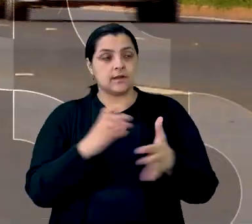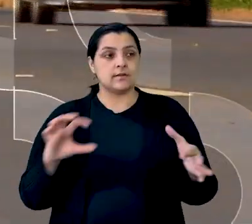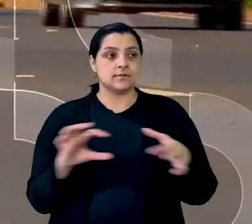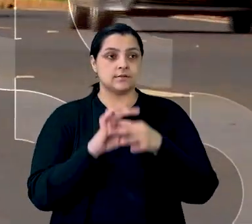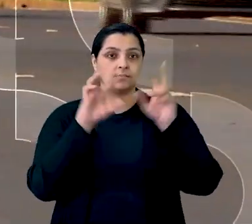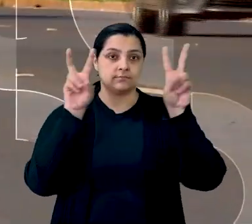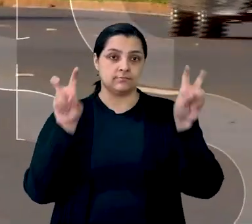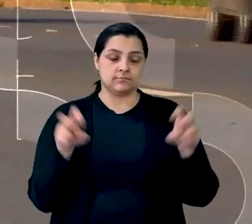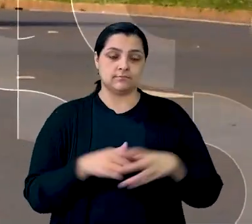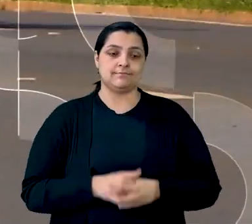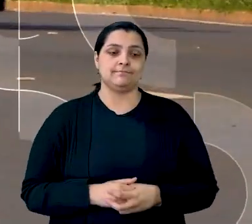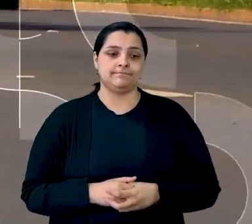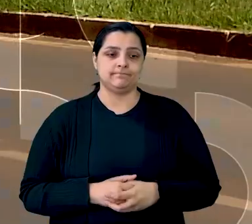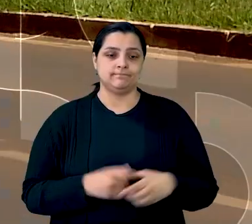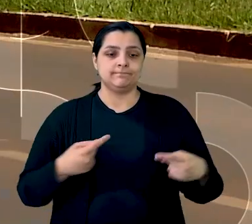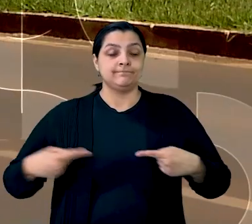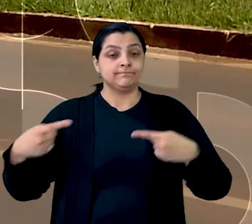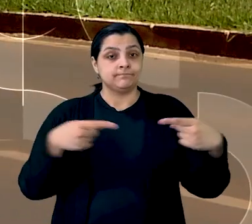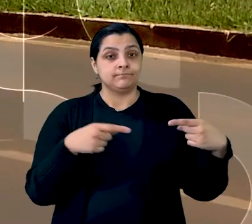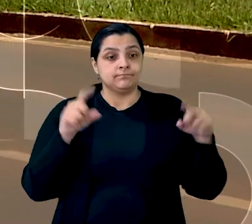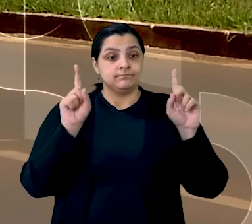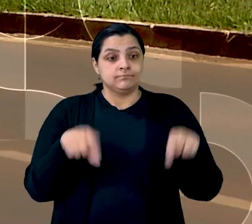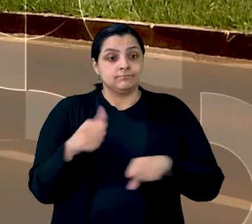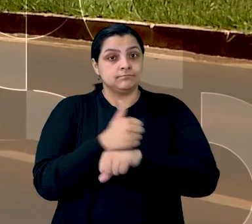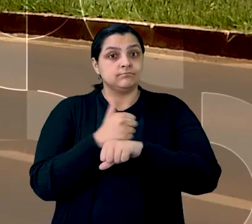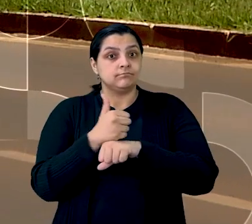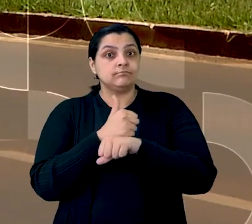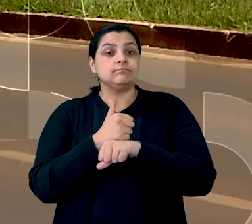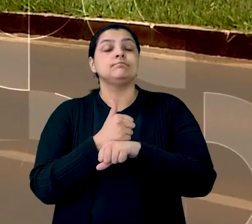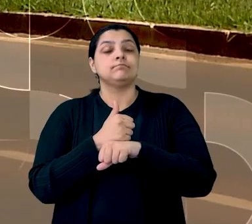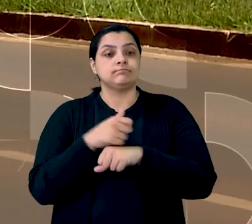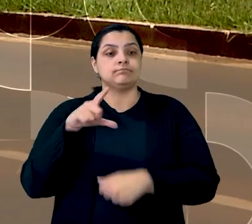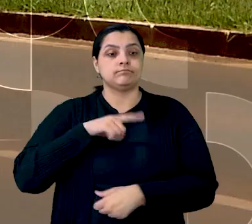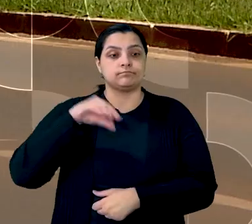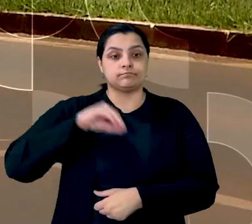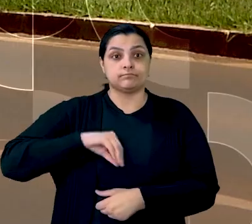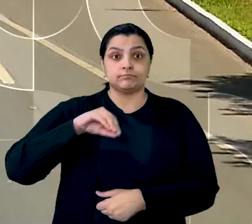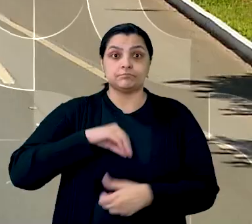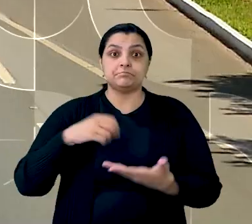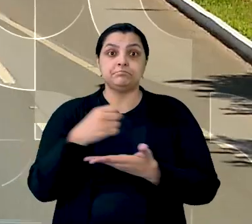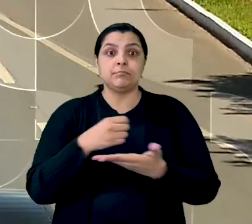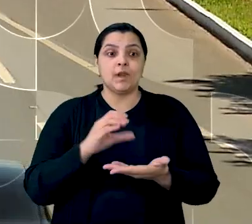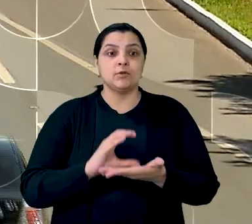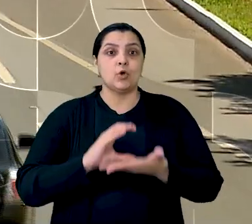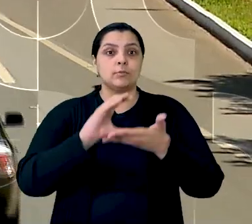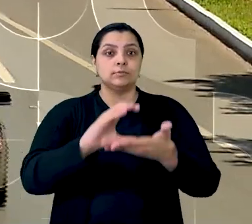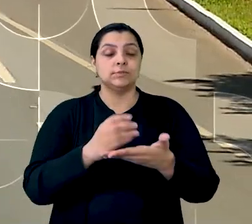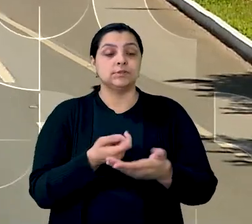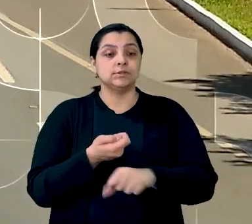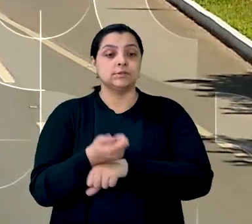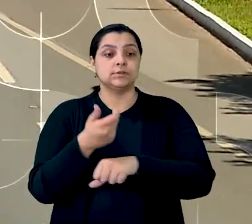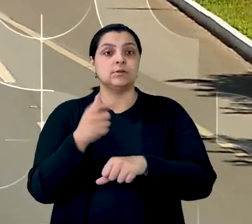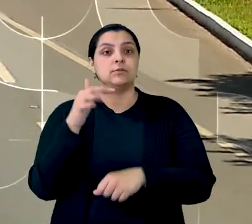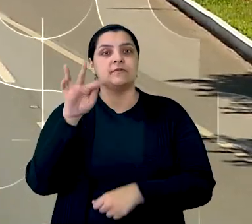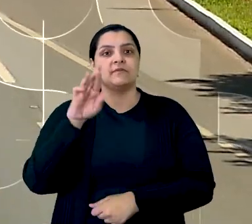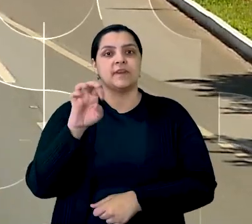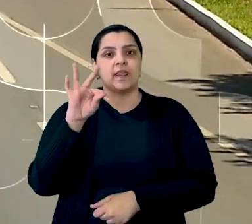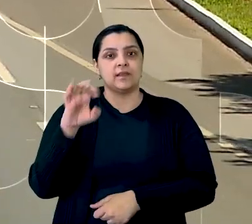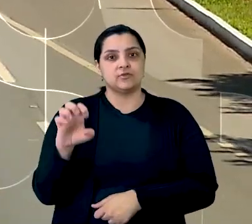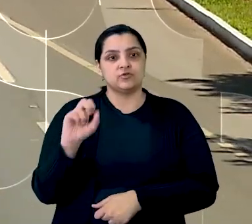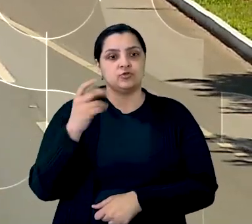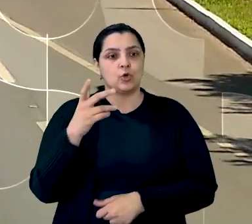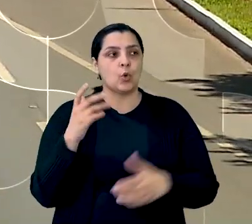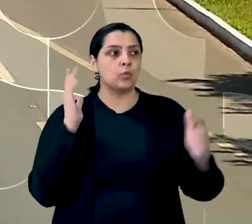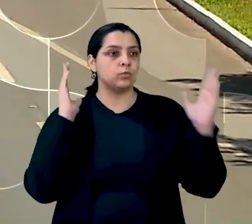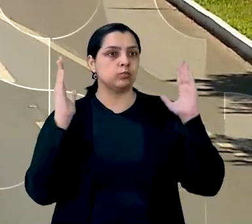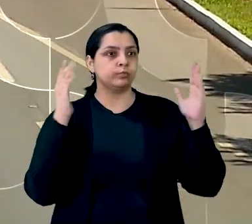tese vinculante sobre o tema. A discussão gira em torno dos profissionais que são remunerados com base em comissões sobre o valor do